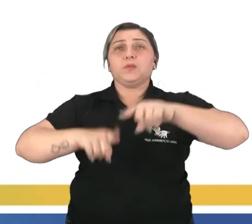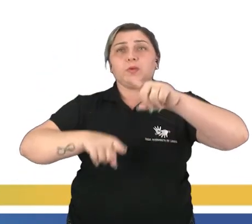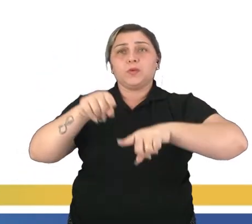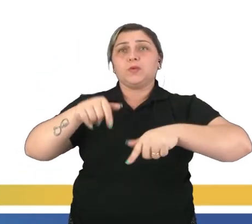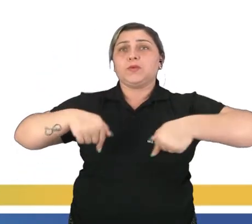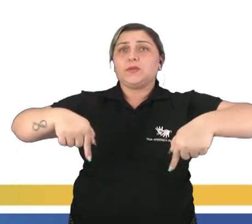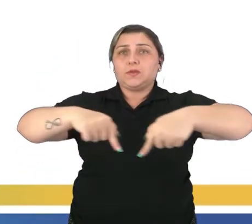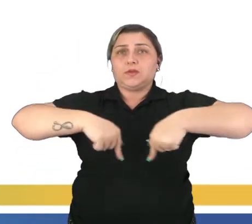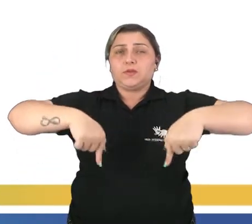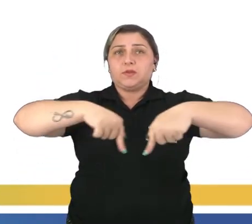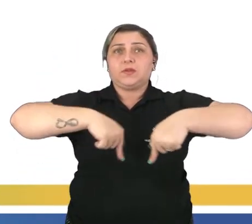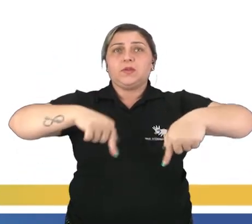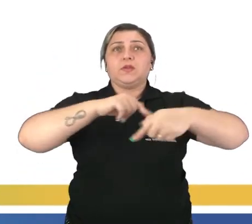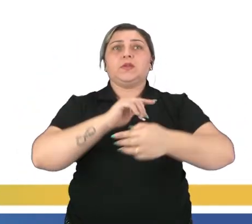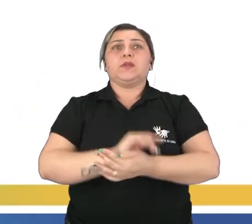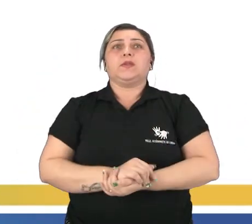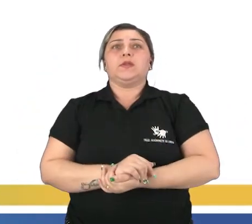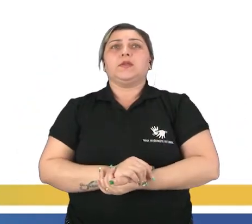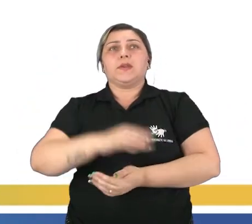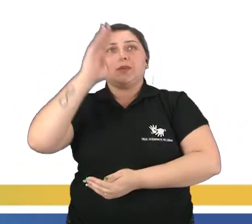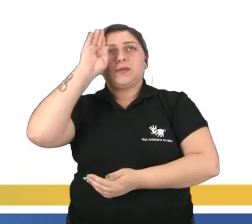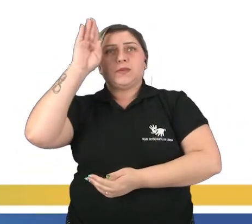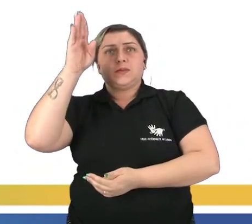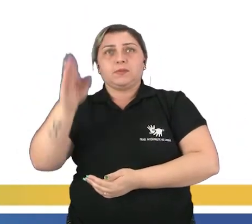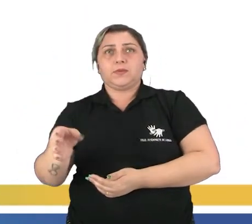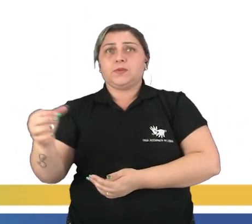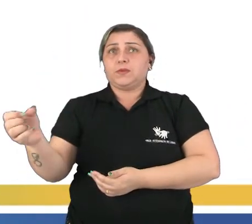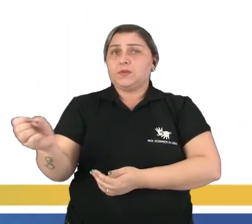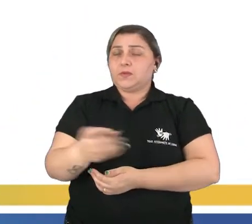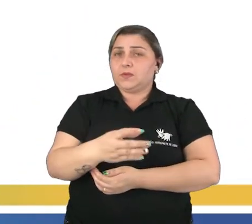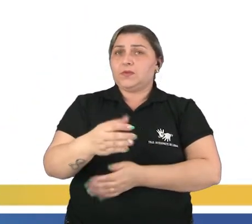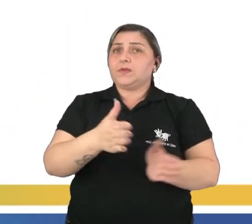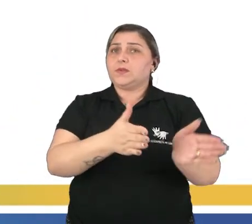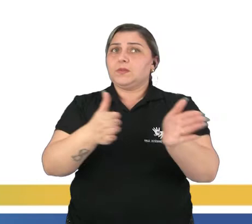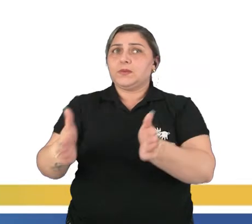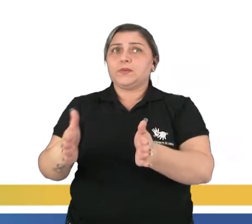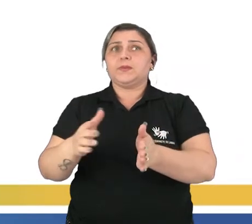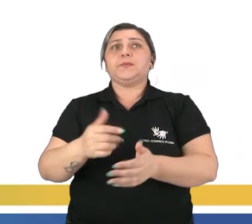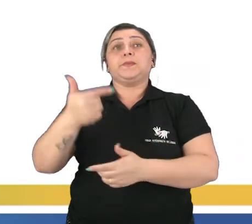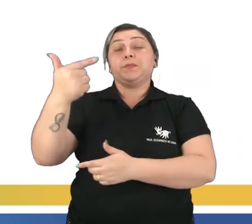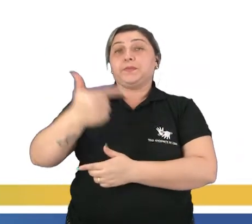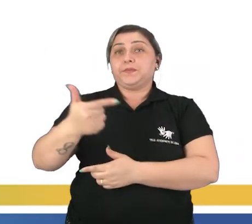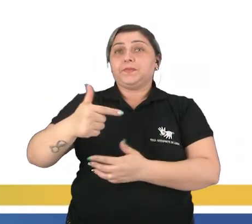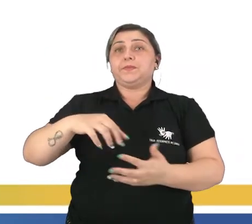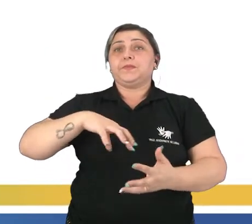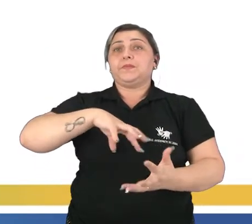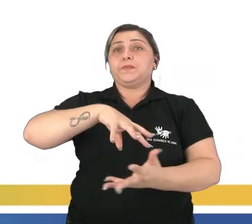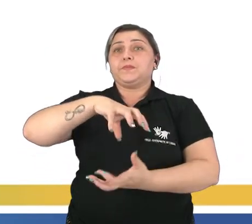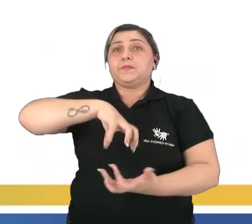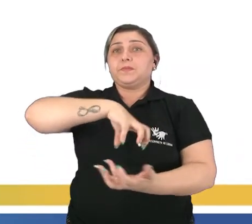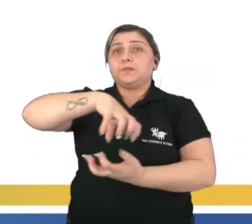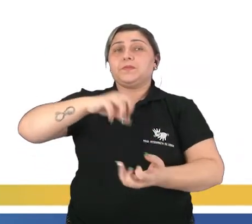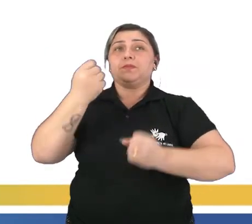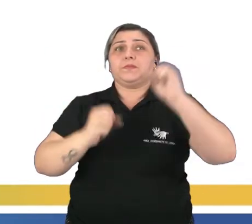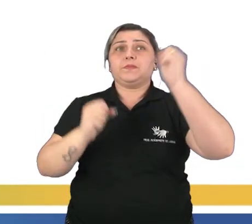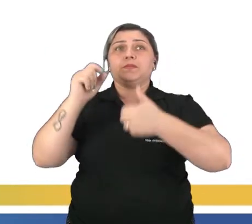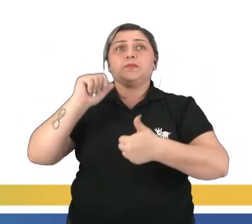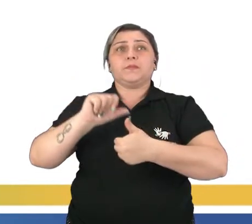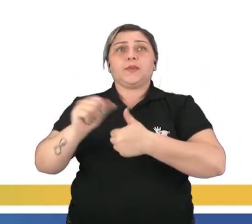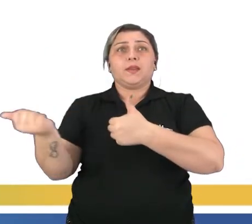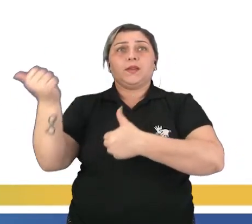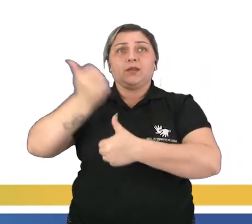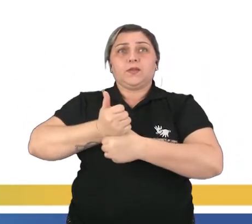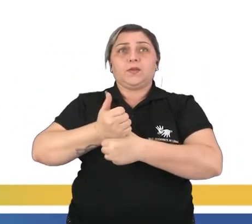produtos químicos foram as principais inovações desse período. Na segunda Revolução Industrial, destacaram-se